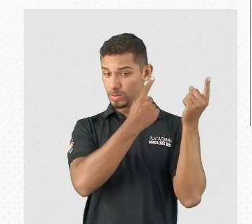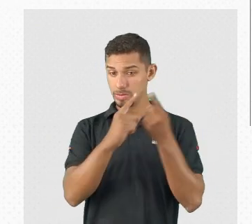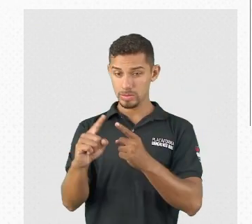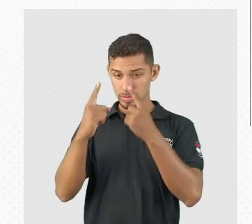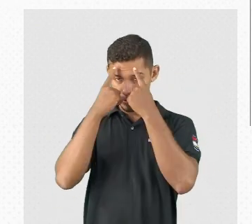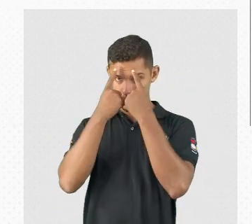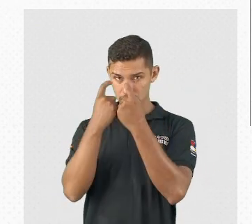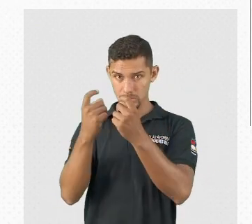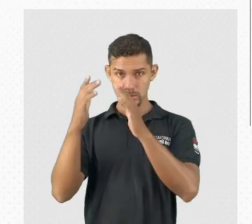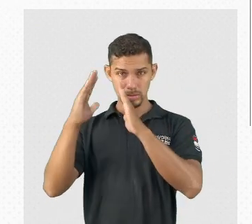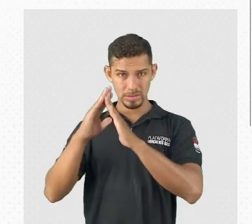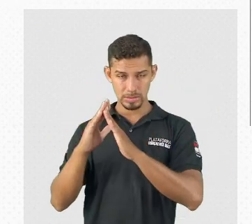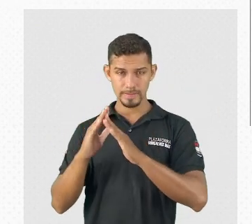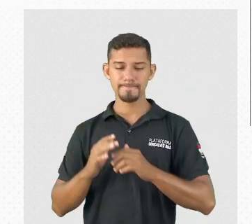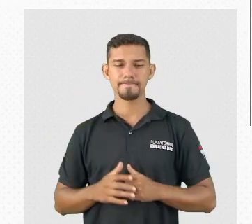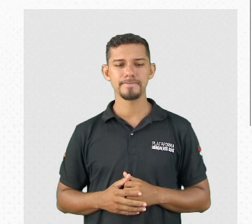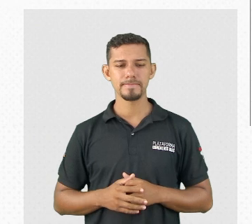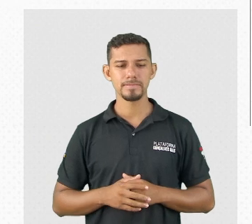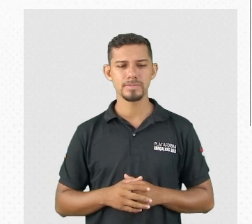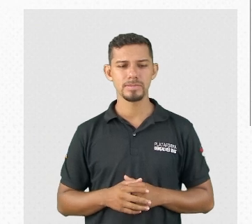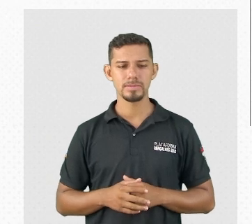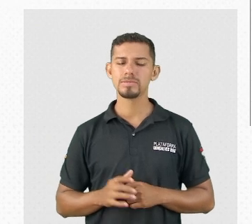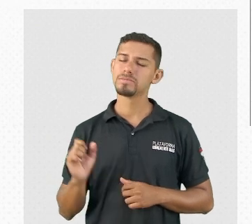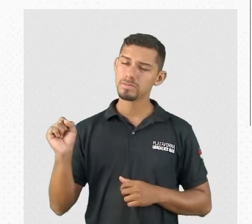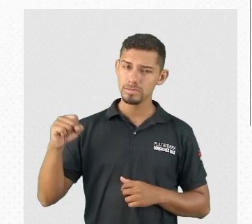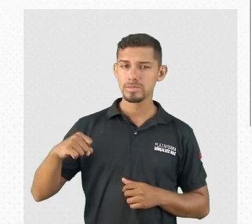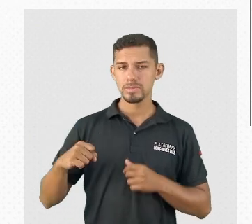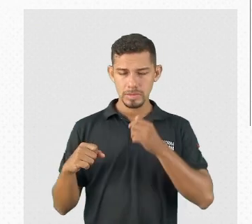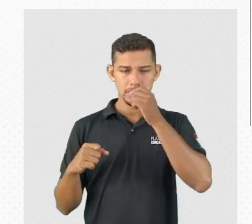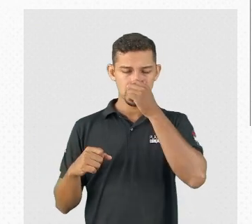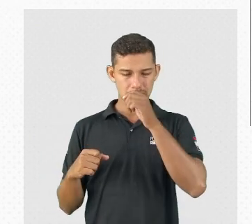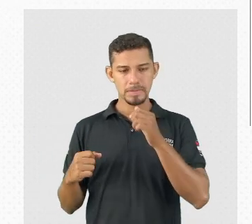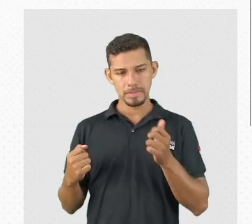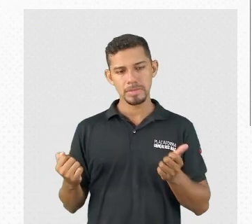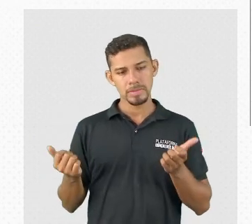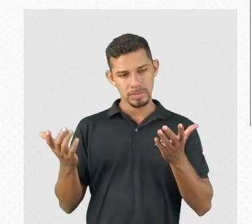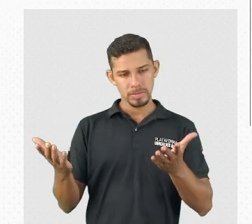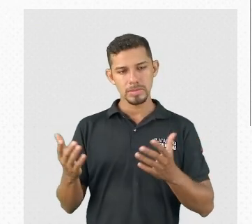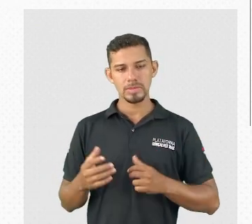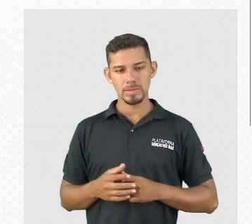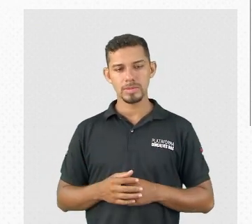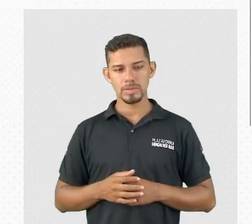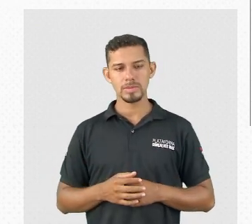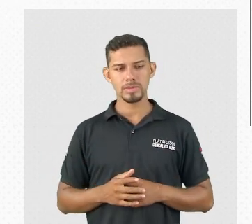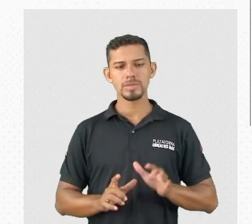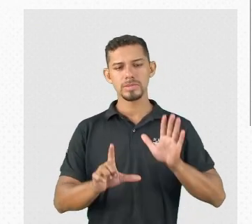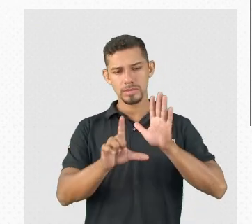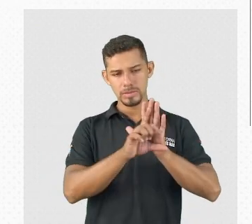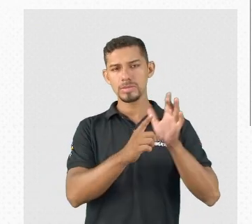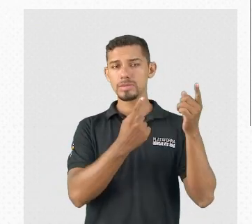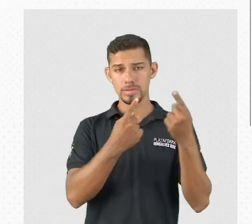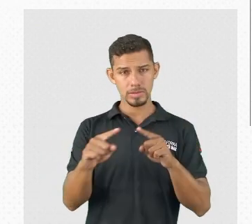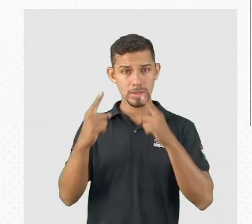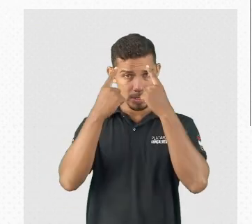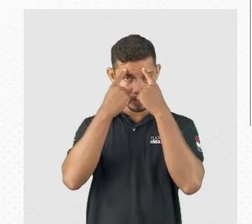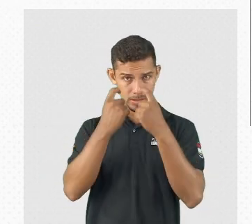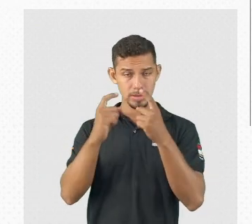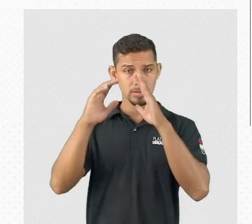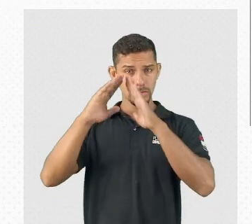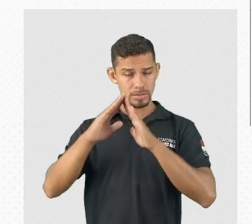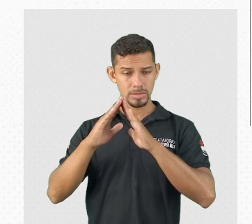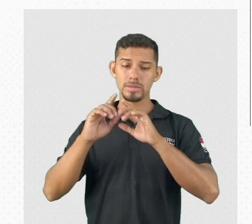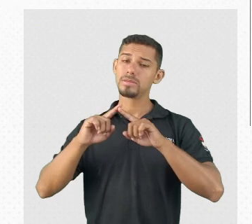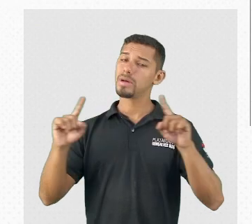violência doméstica? Sim, né? O Estado tem implementado leis que combatem a violência